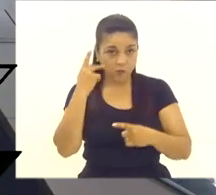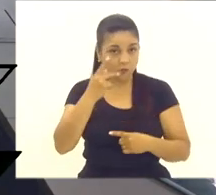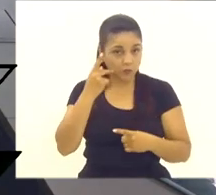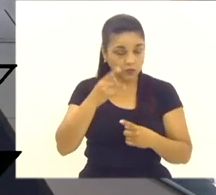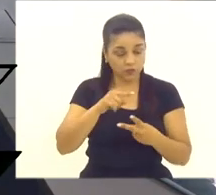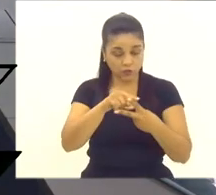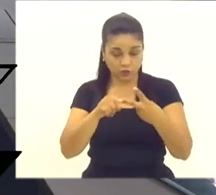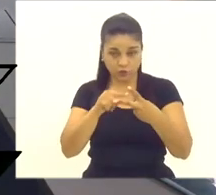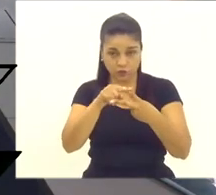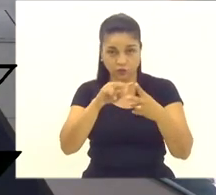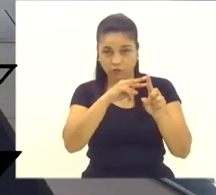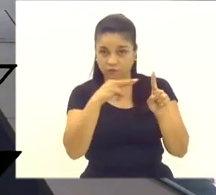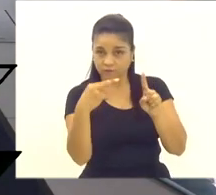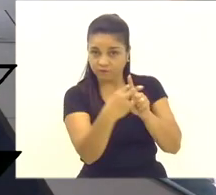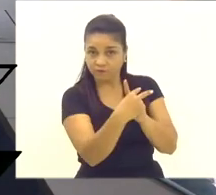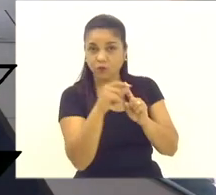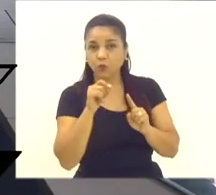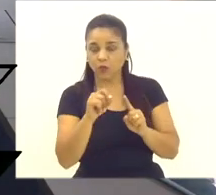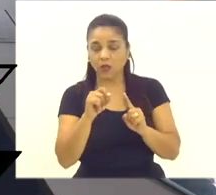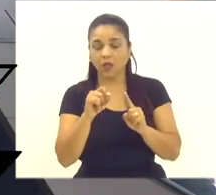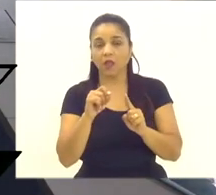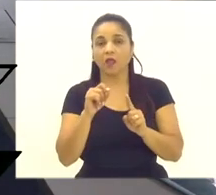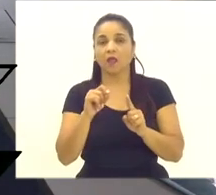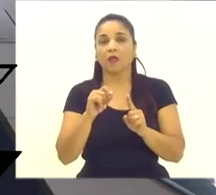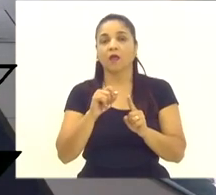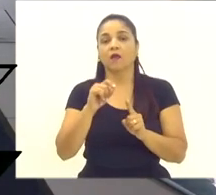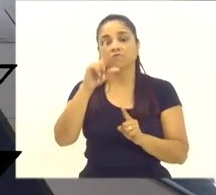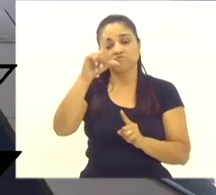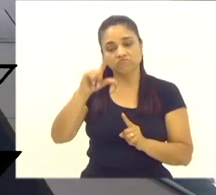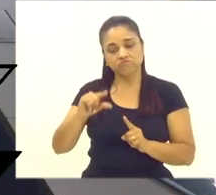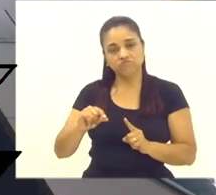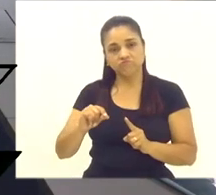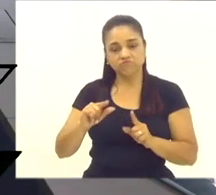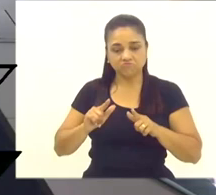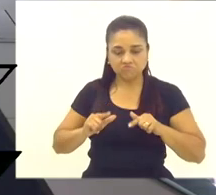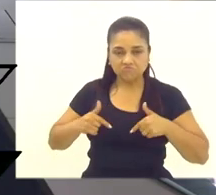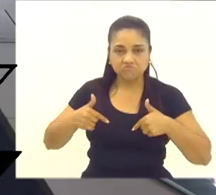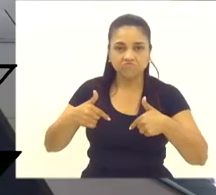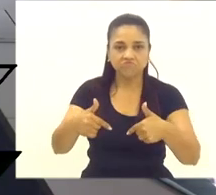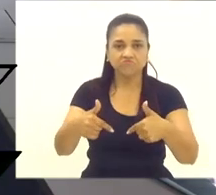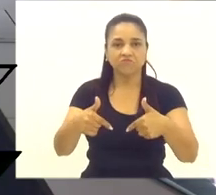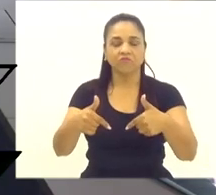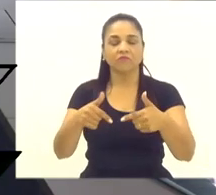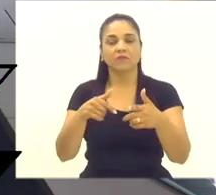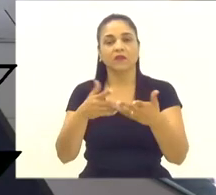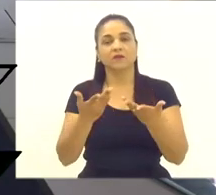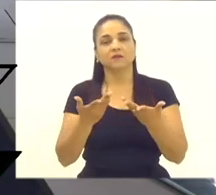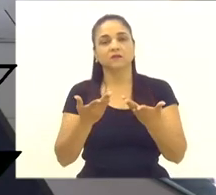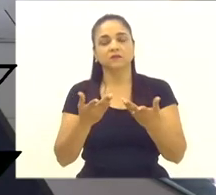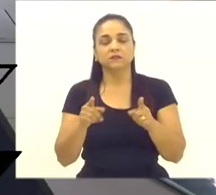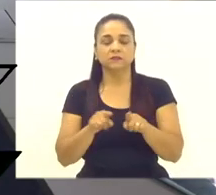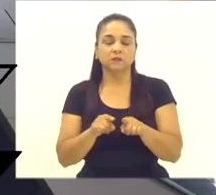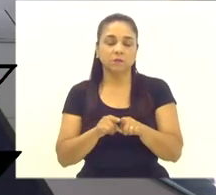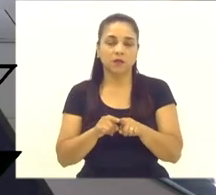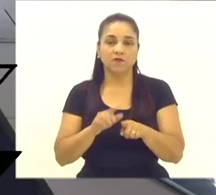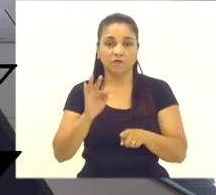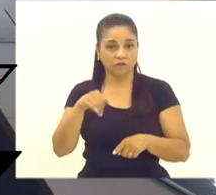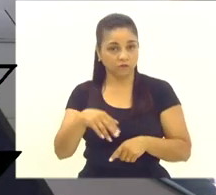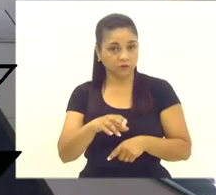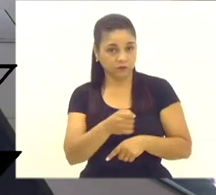aspecto que é mais da redução o mérito das funções do Ofício e uma